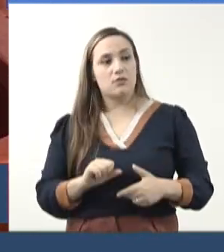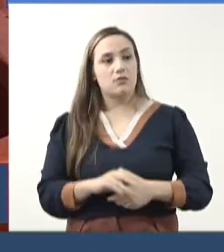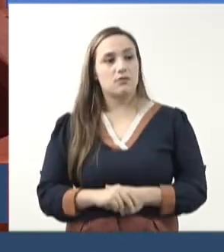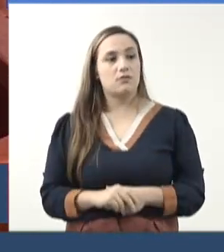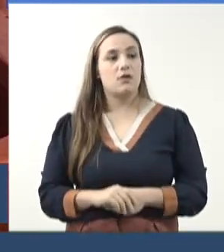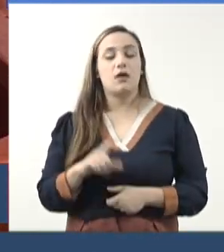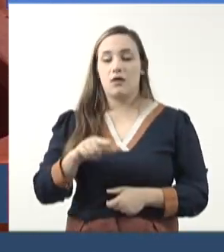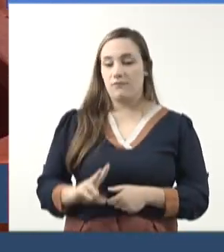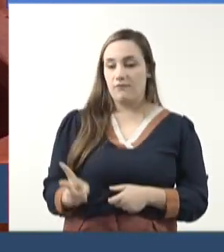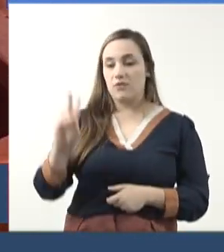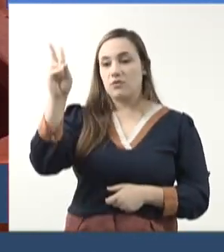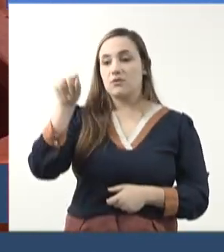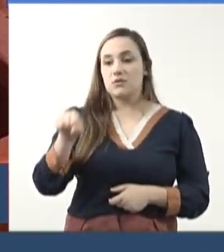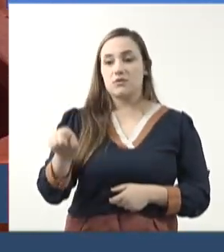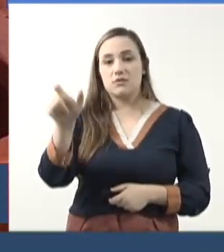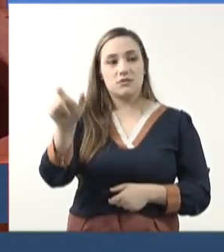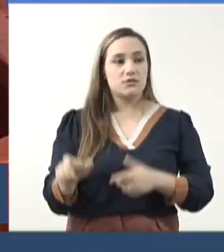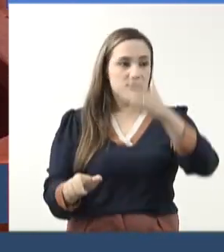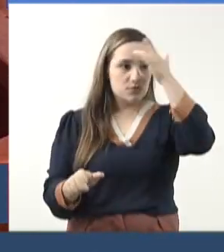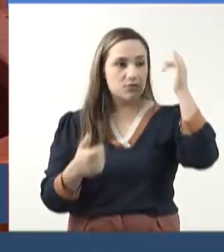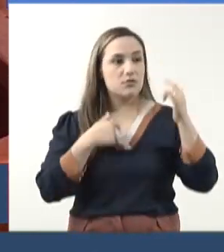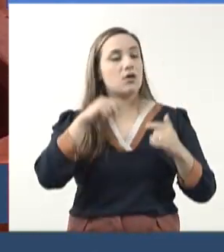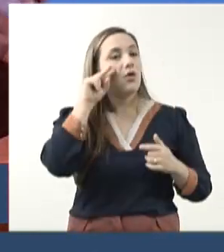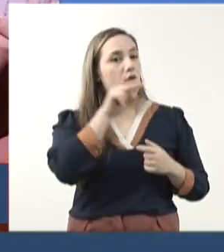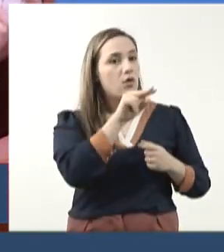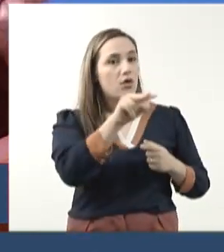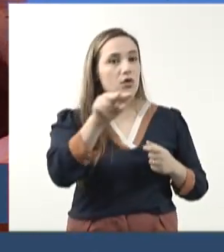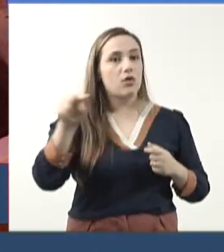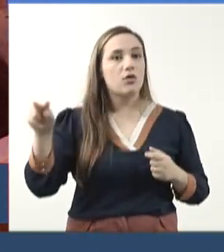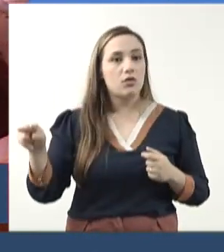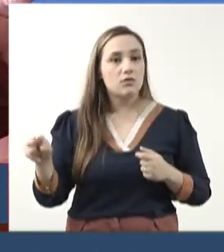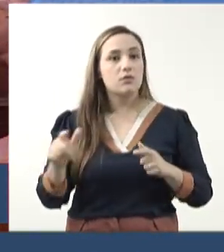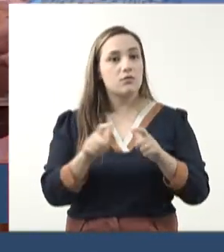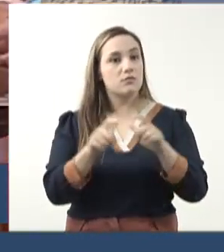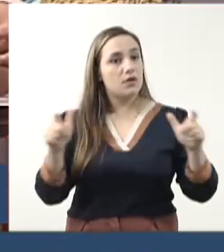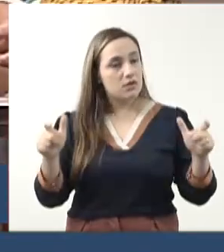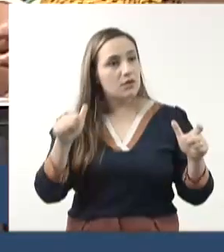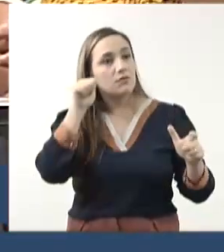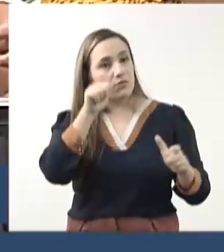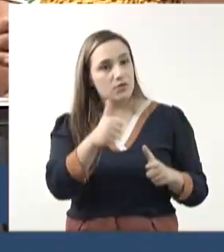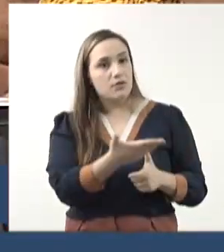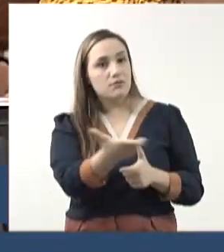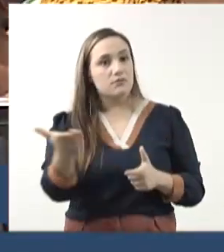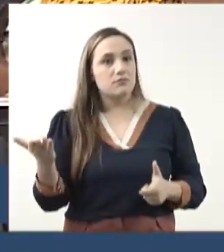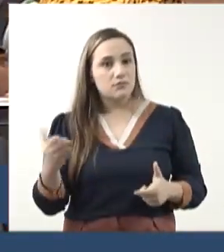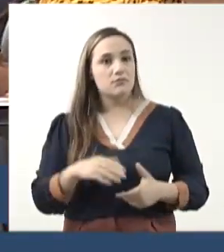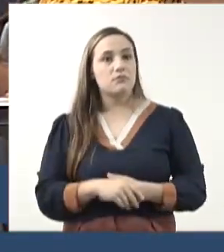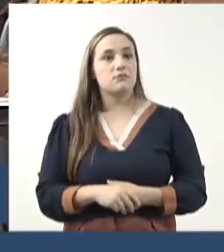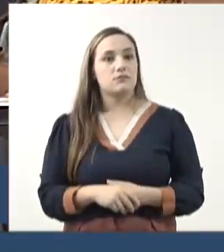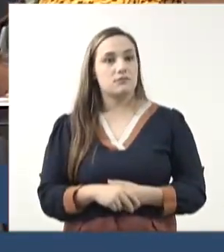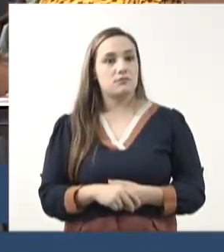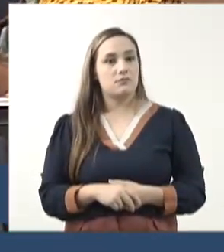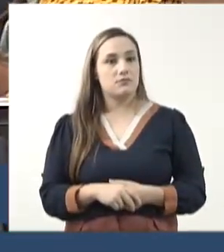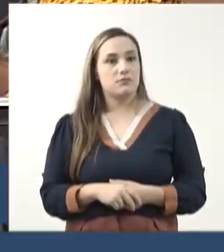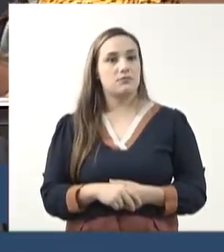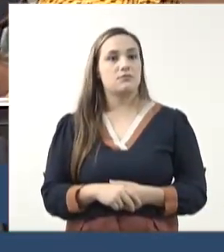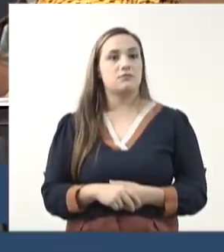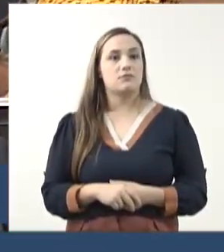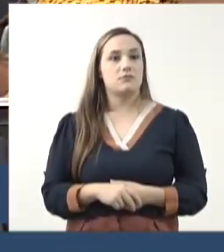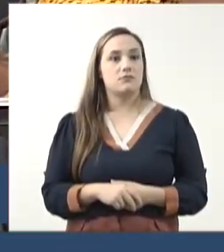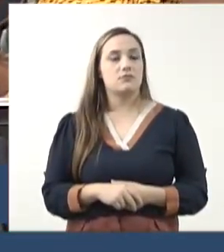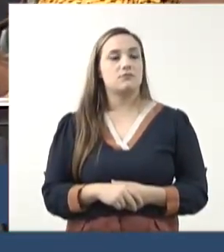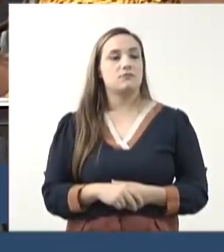sobre a valorização dessas pessoas, e olho para a plateia e vejo uma maioria de mulheres. E nós